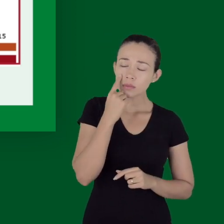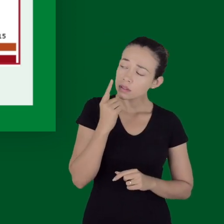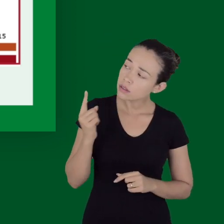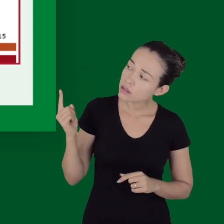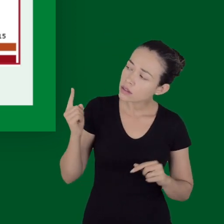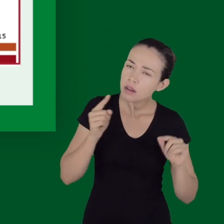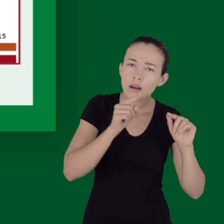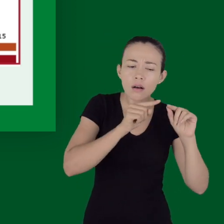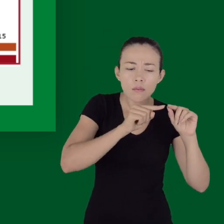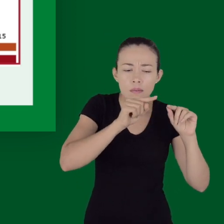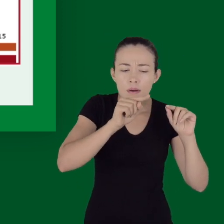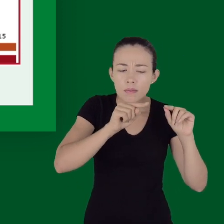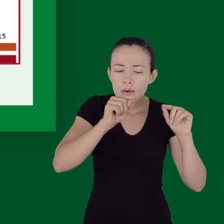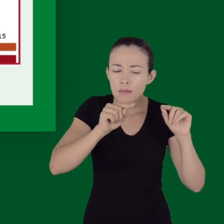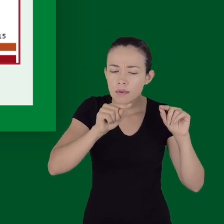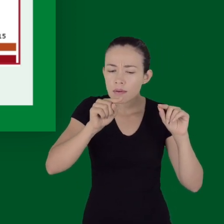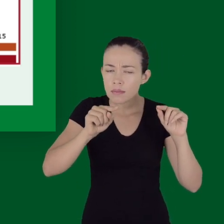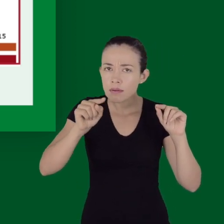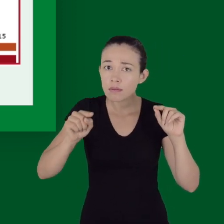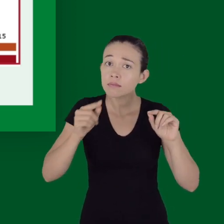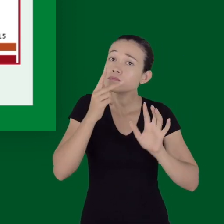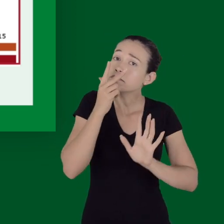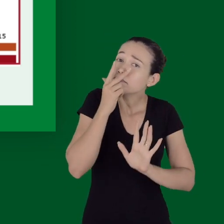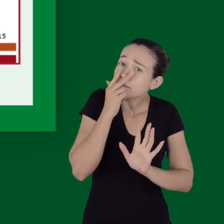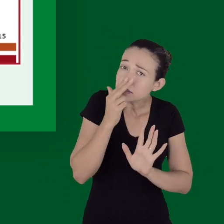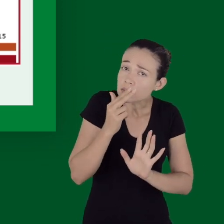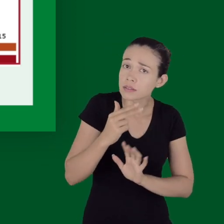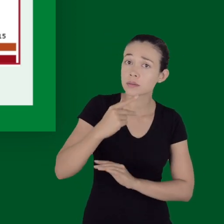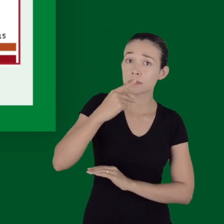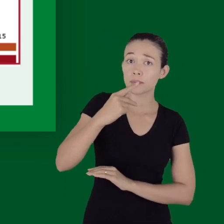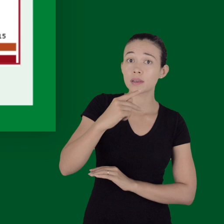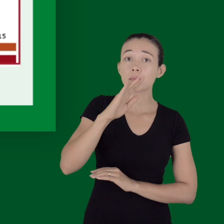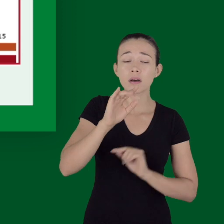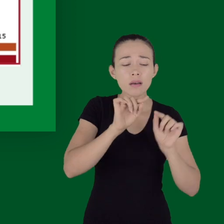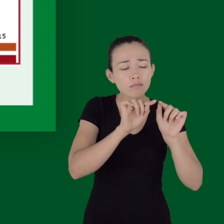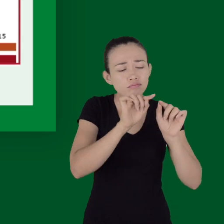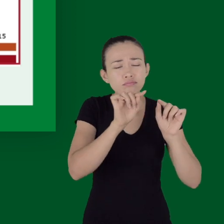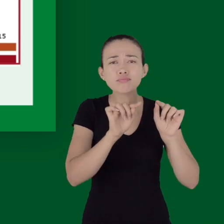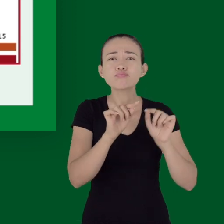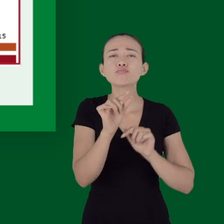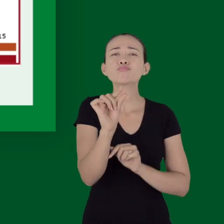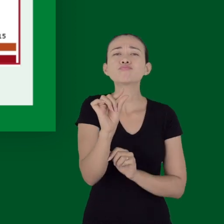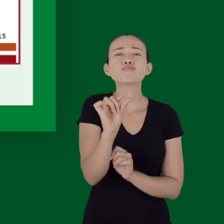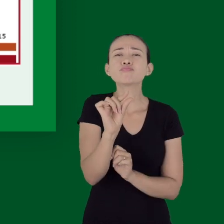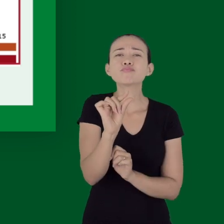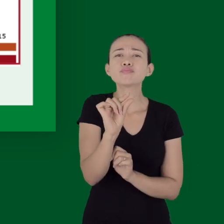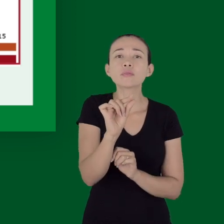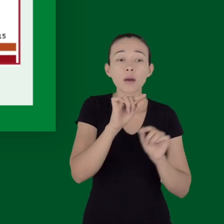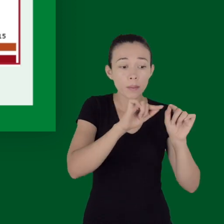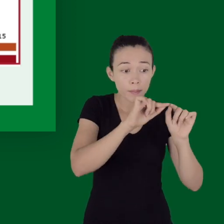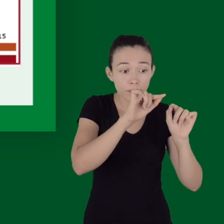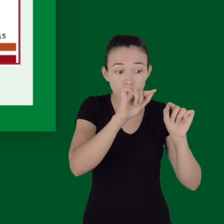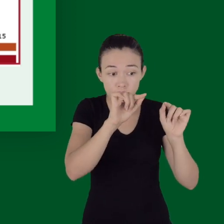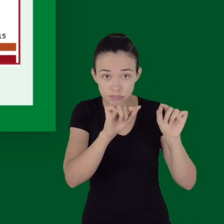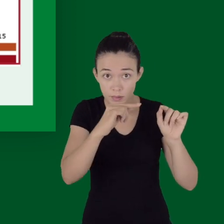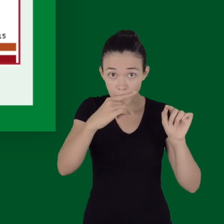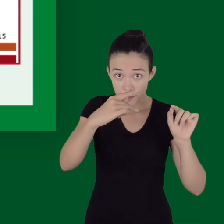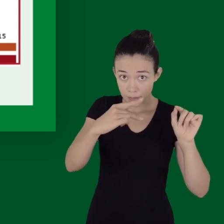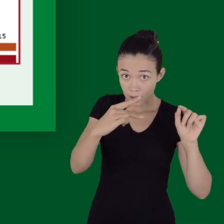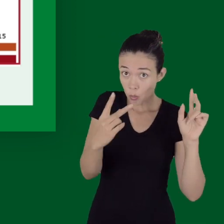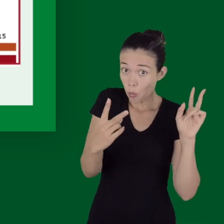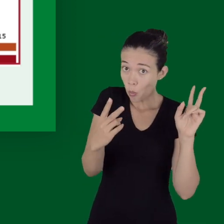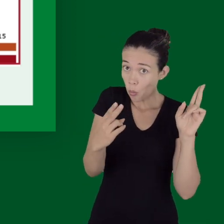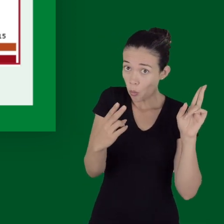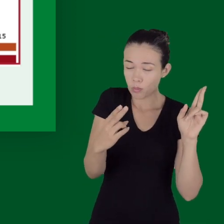chega a ser igual a onda P. E a frequência normalmente é de 150. Até a